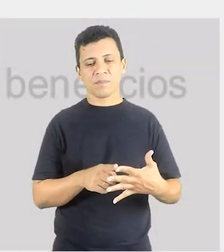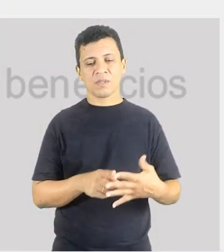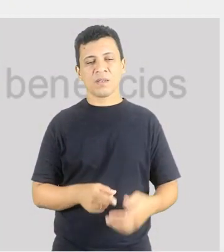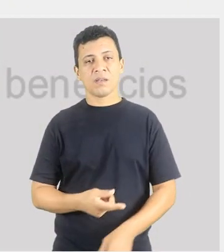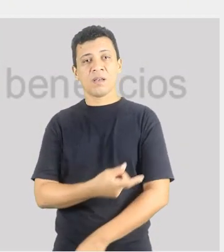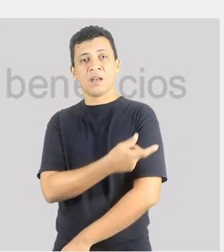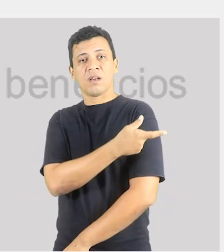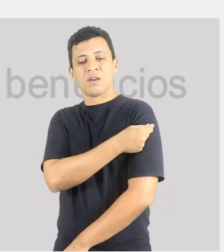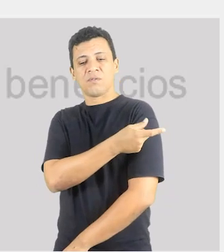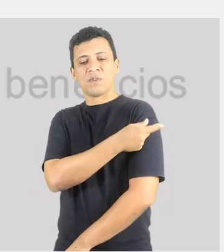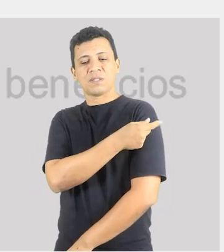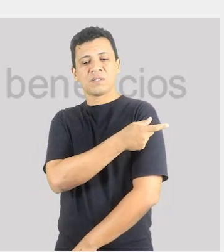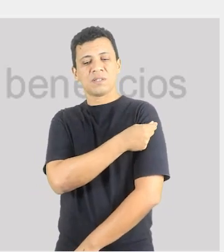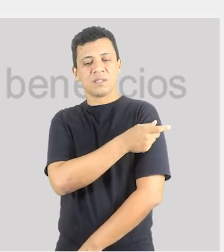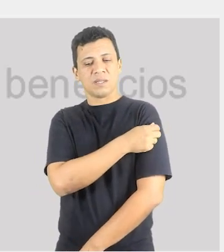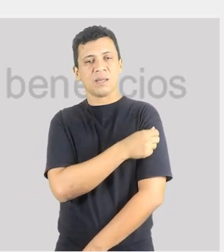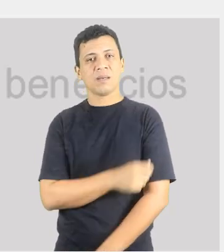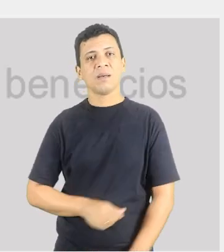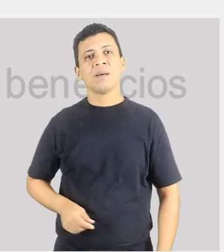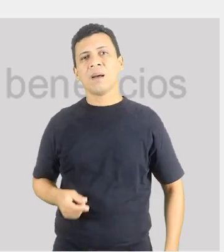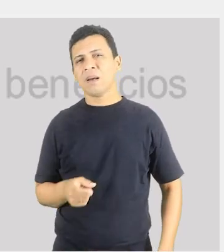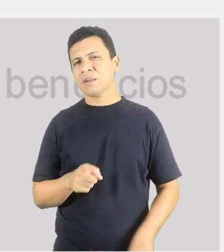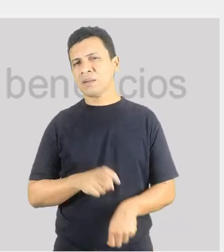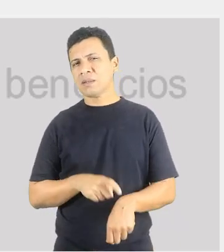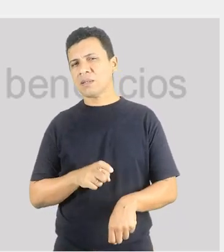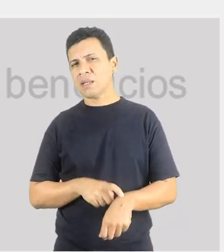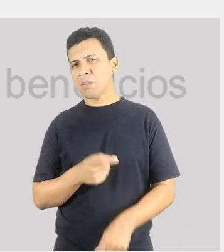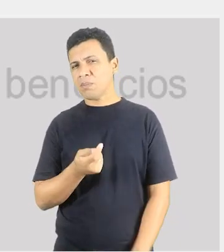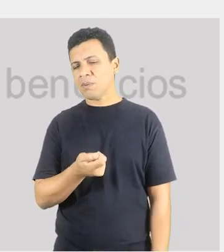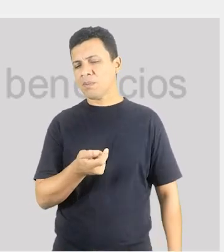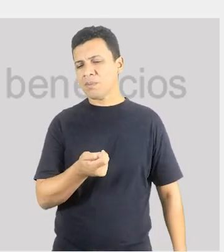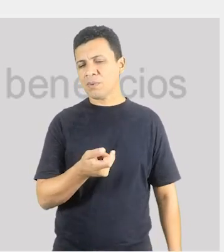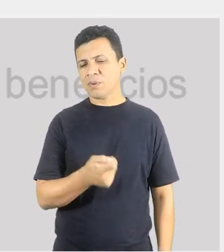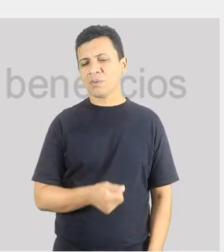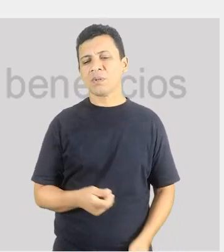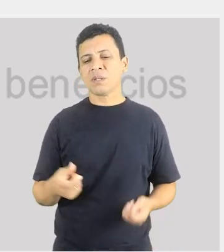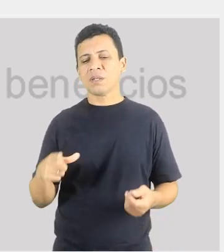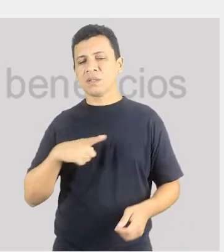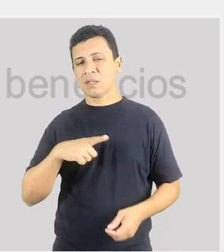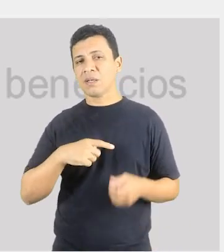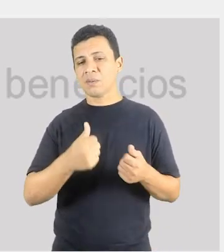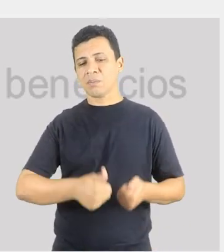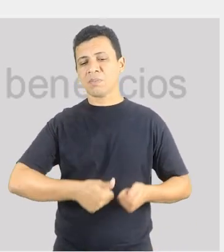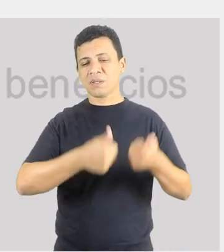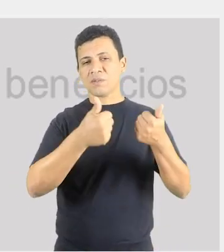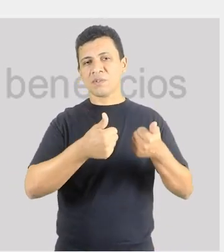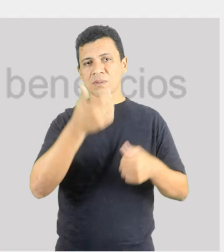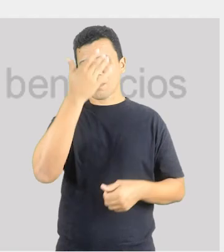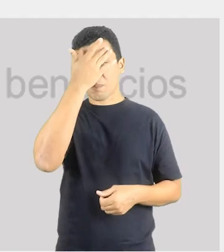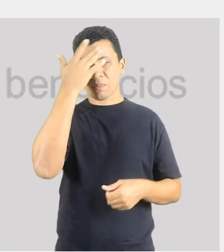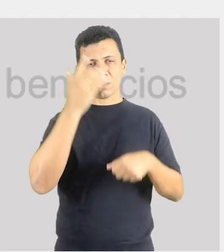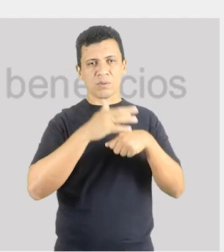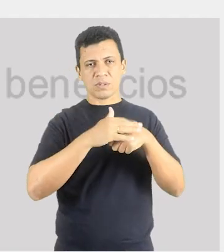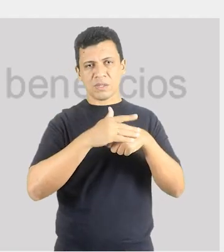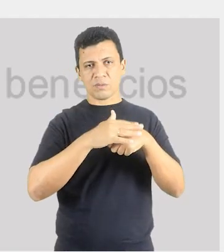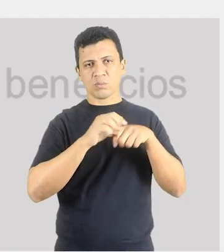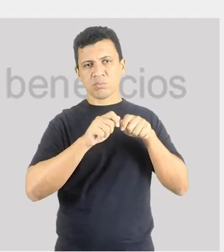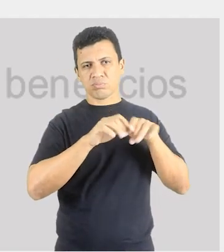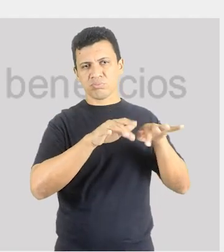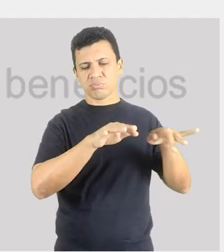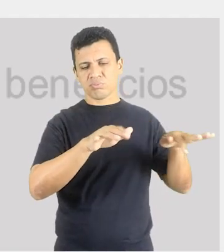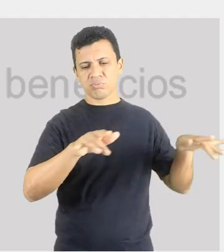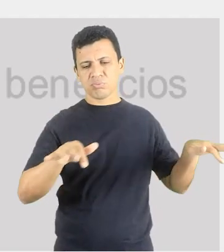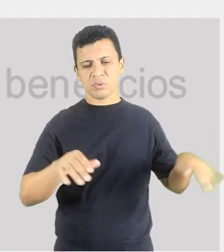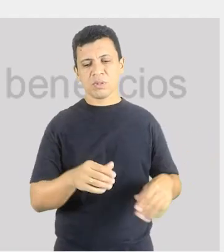vacina aplicada a pouco há pouco tempo deve trazer benefícios aos contaminados